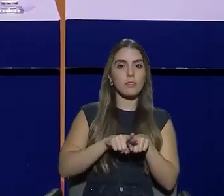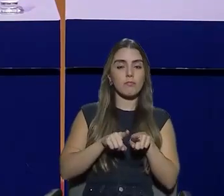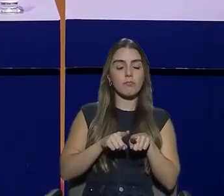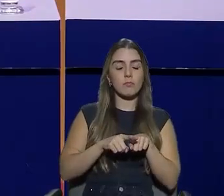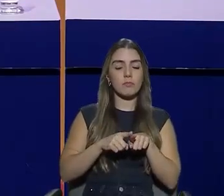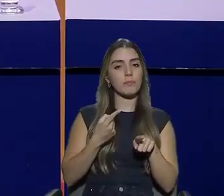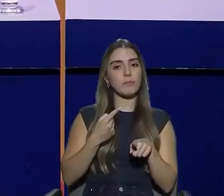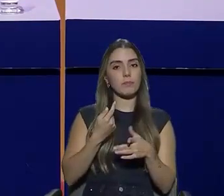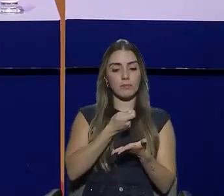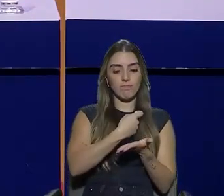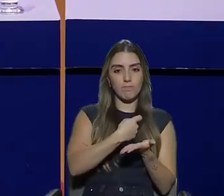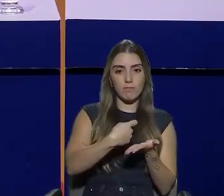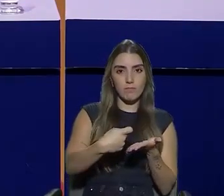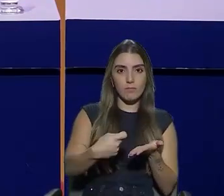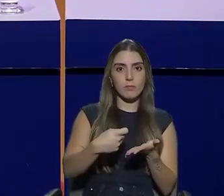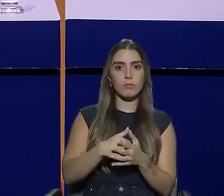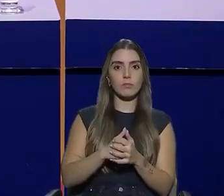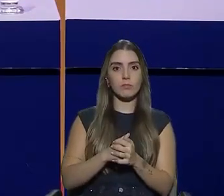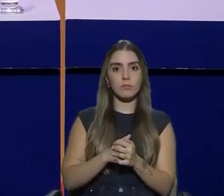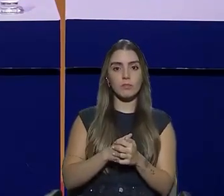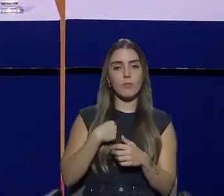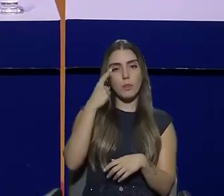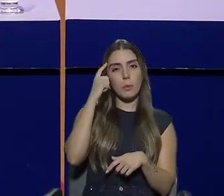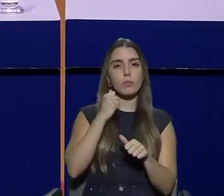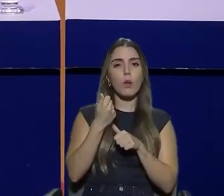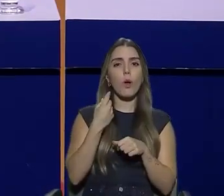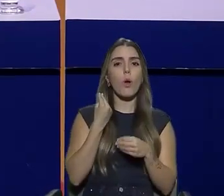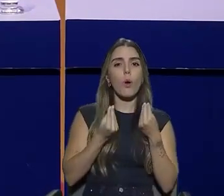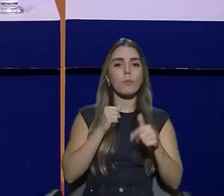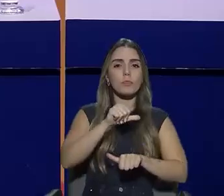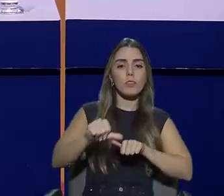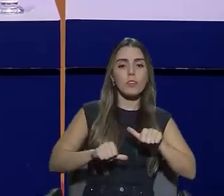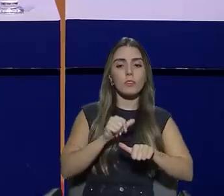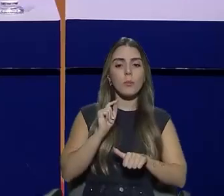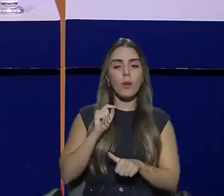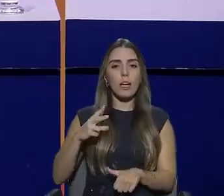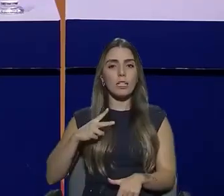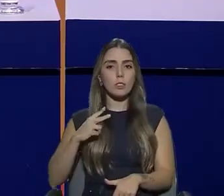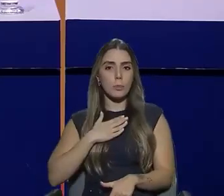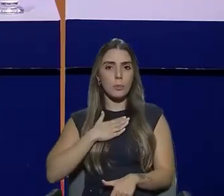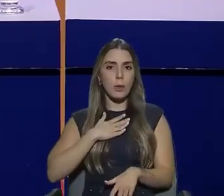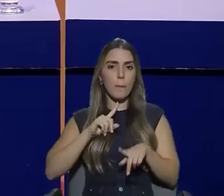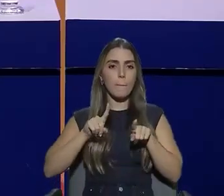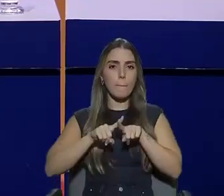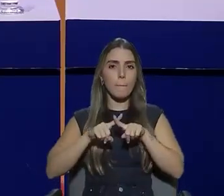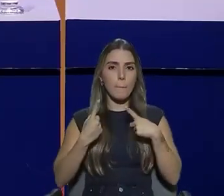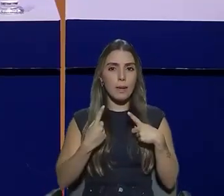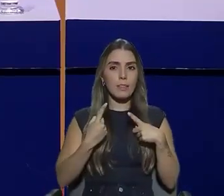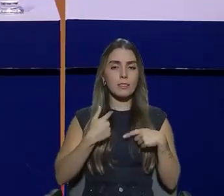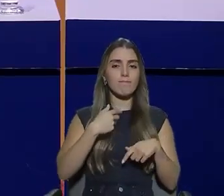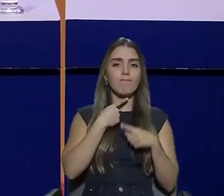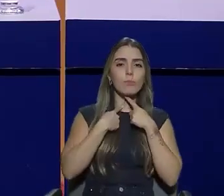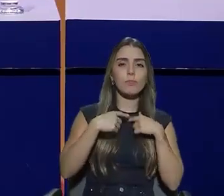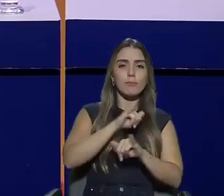Estes intercalam ao longo do vídeo entre diferentes mulheres e homens que trajam blusa preta. Eles traduzem simultaneamente tudo o que está sendo